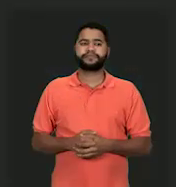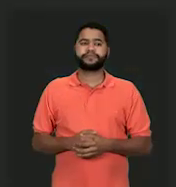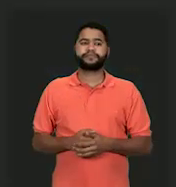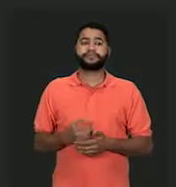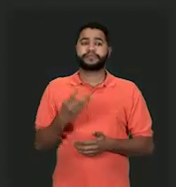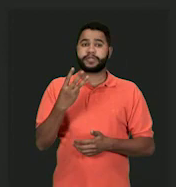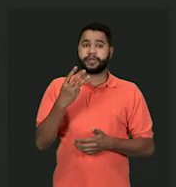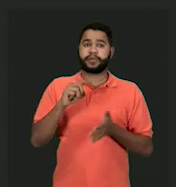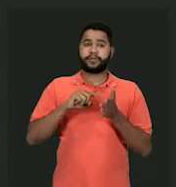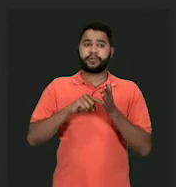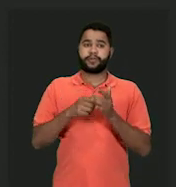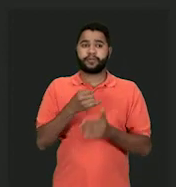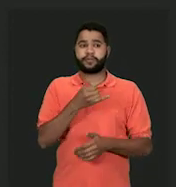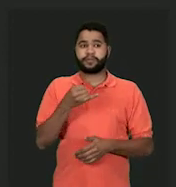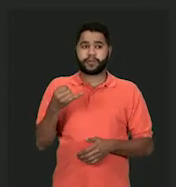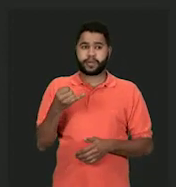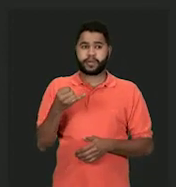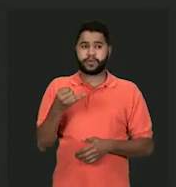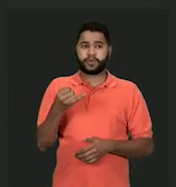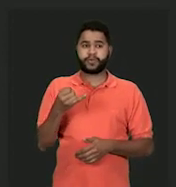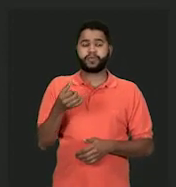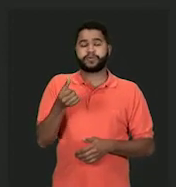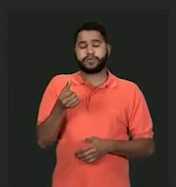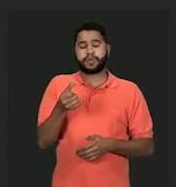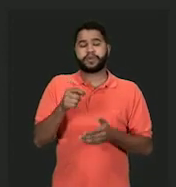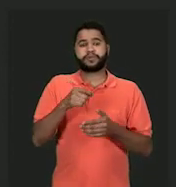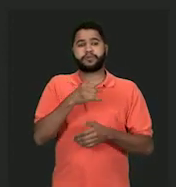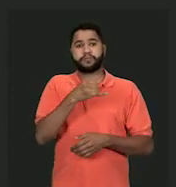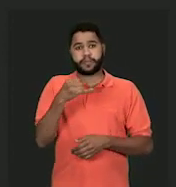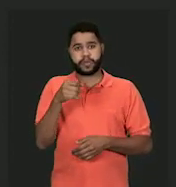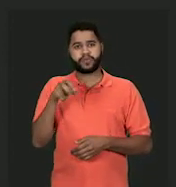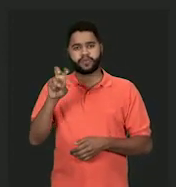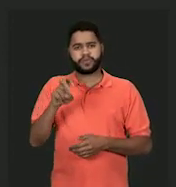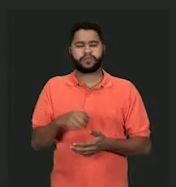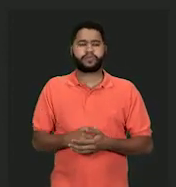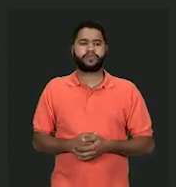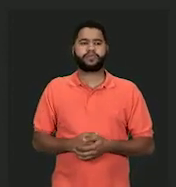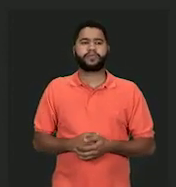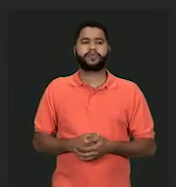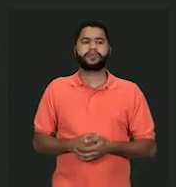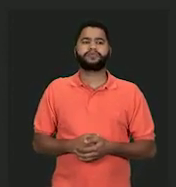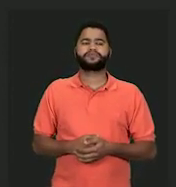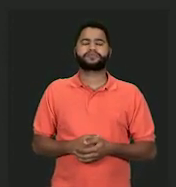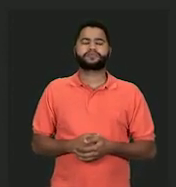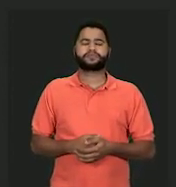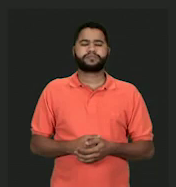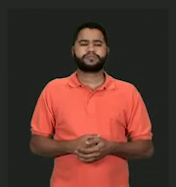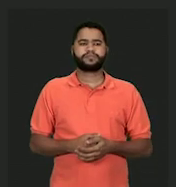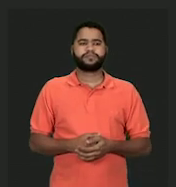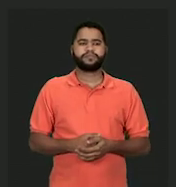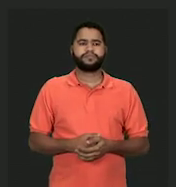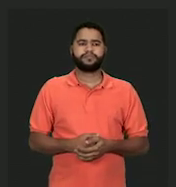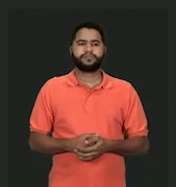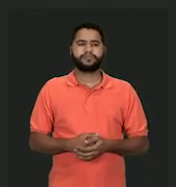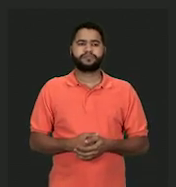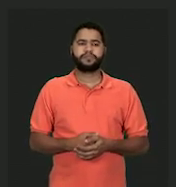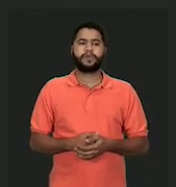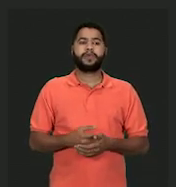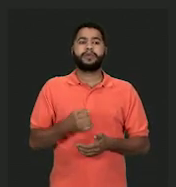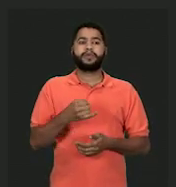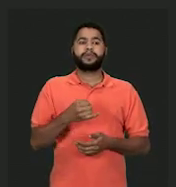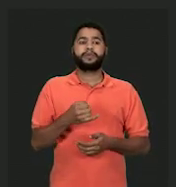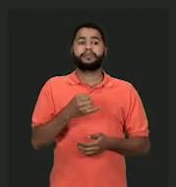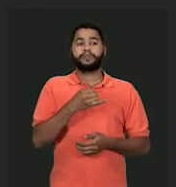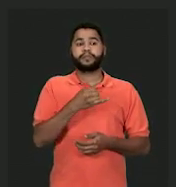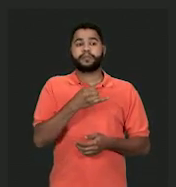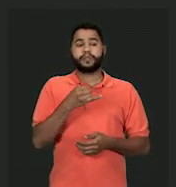três vezes menos seis menos cinco Beleza então no lugar de X tá colocando menos seis top vai